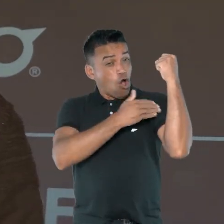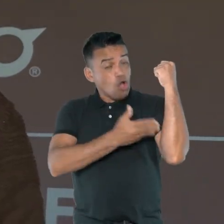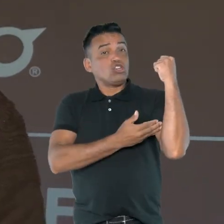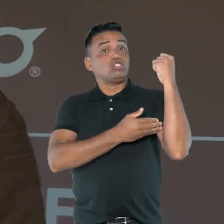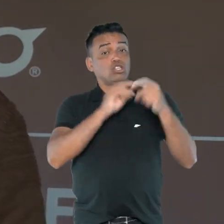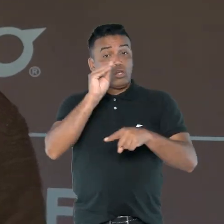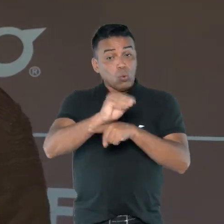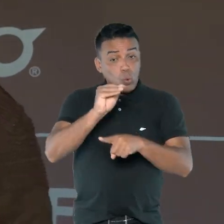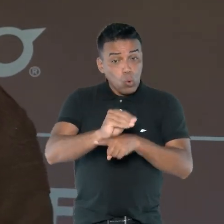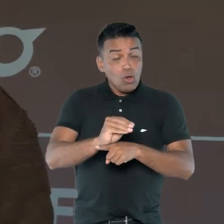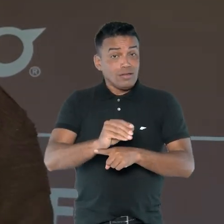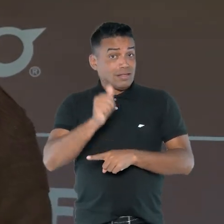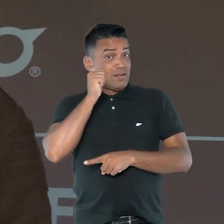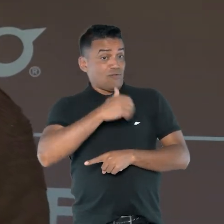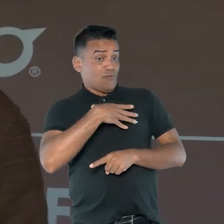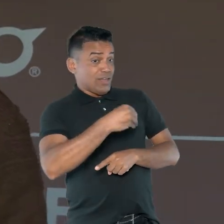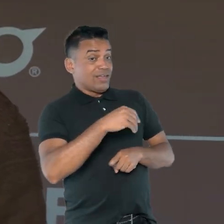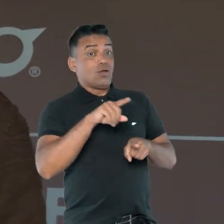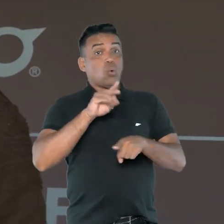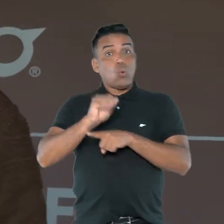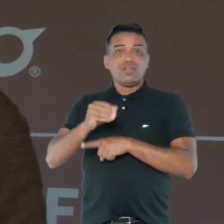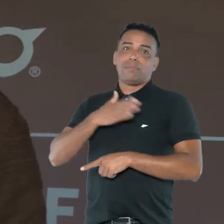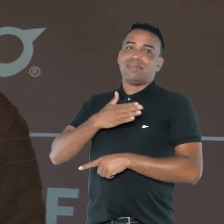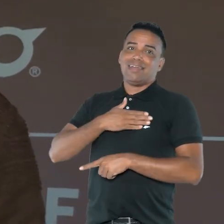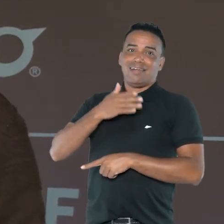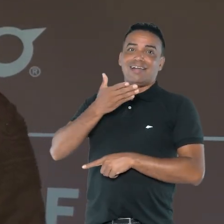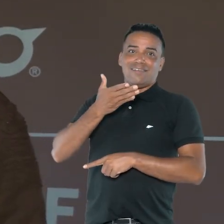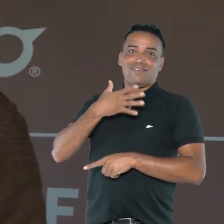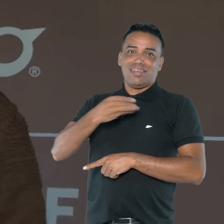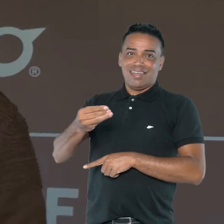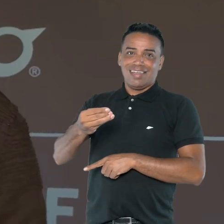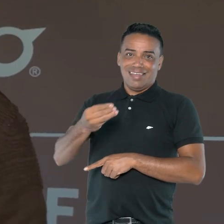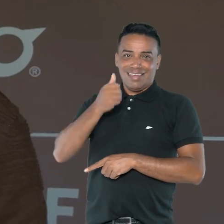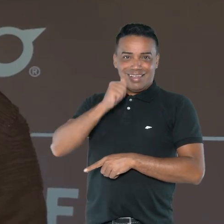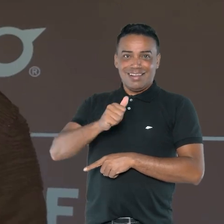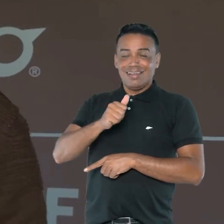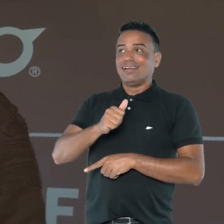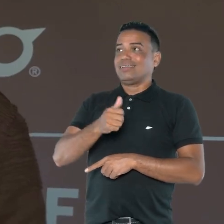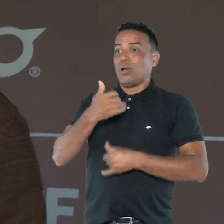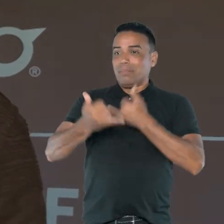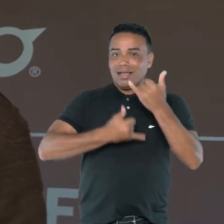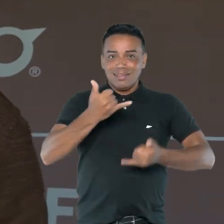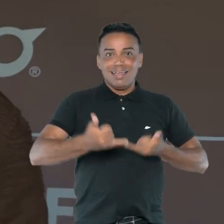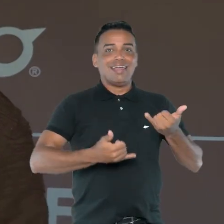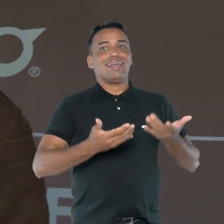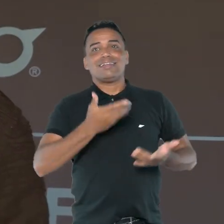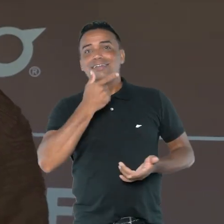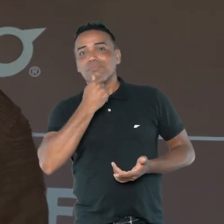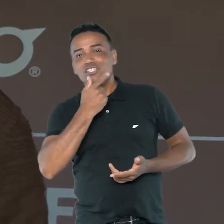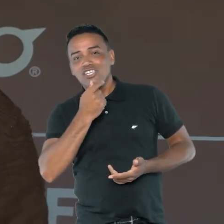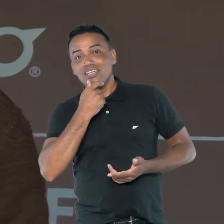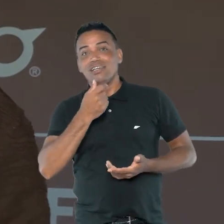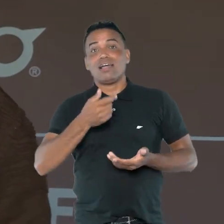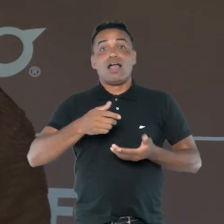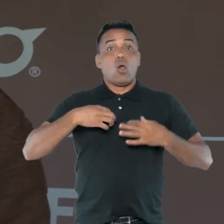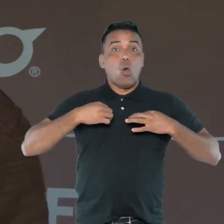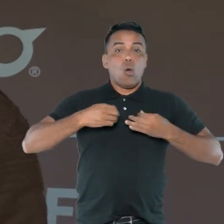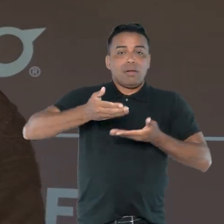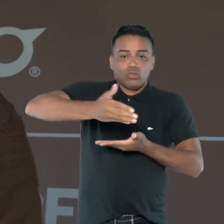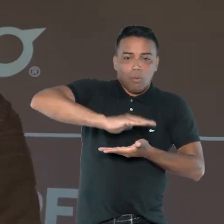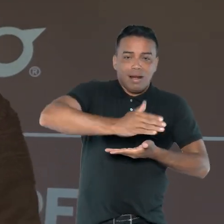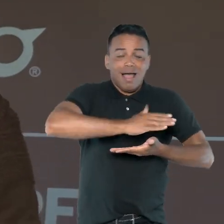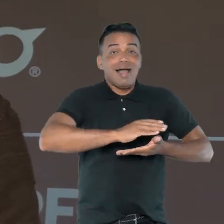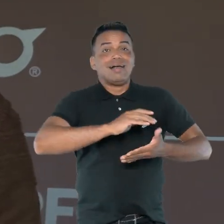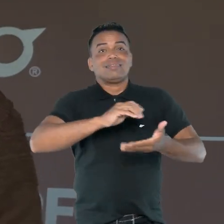forte, nasceu para isso, cuida da própria filha e da minha. Está tudo em casa. A brincadeira das meninas,